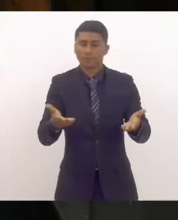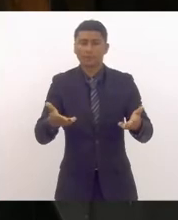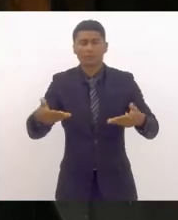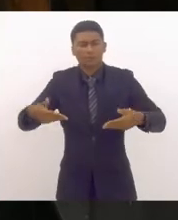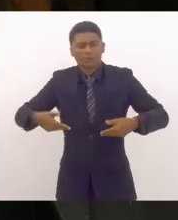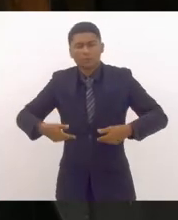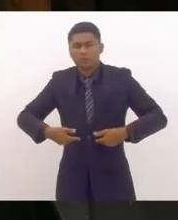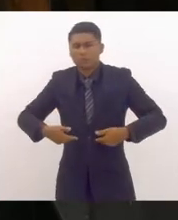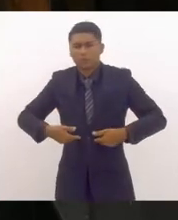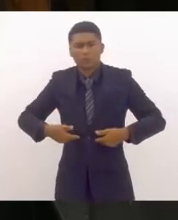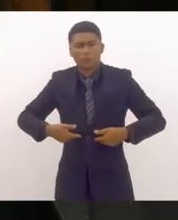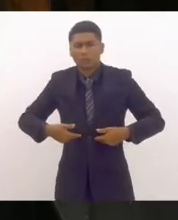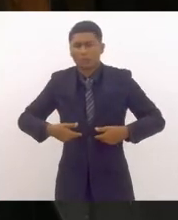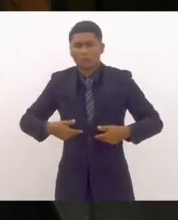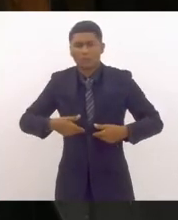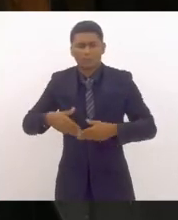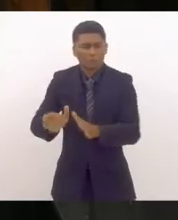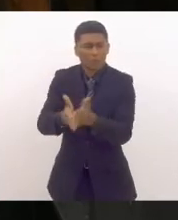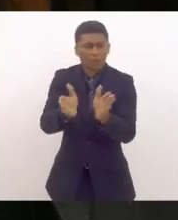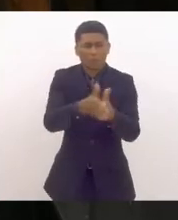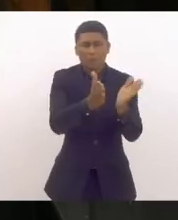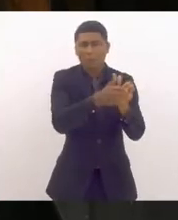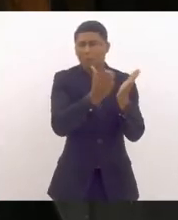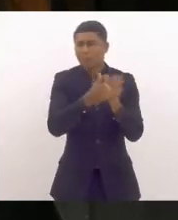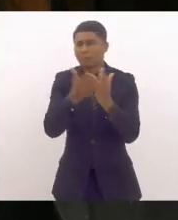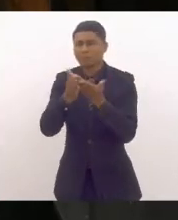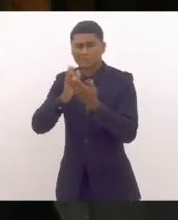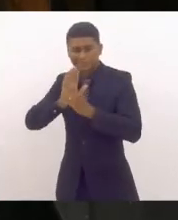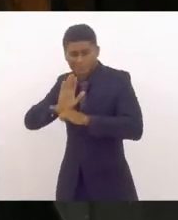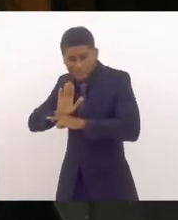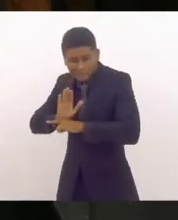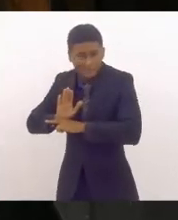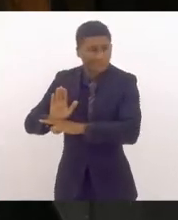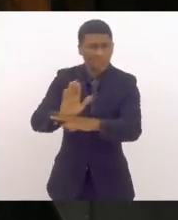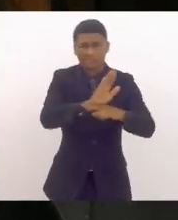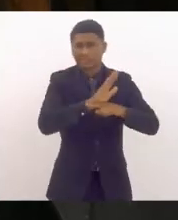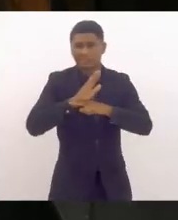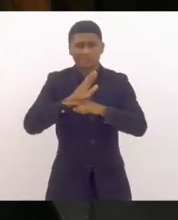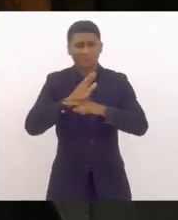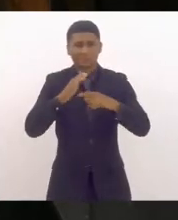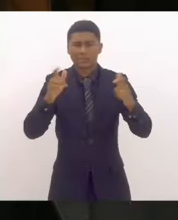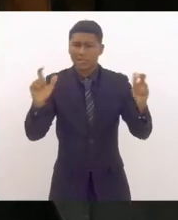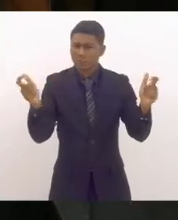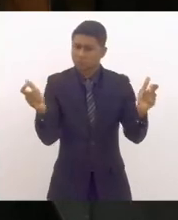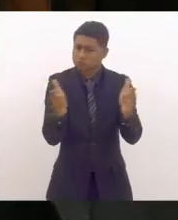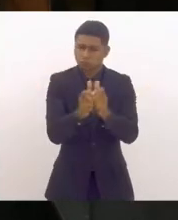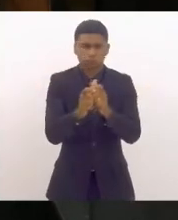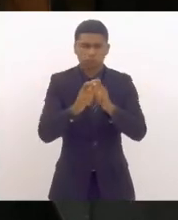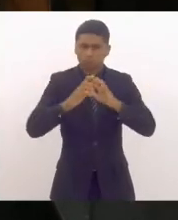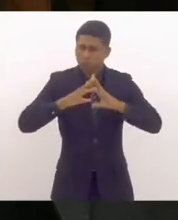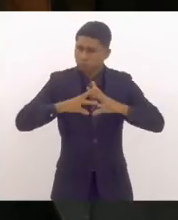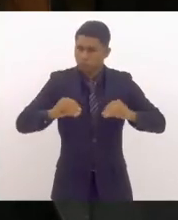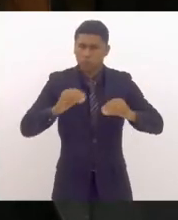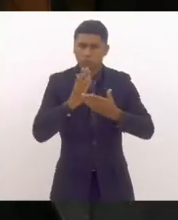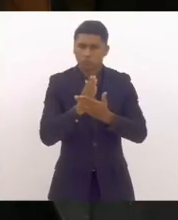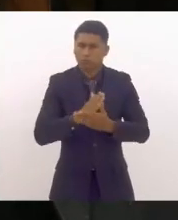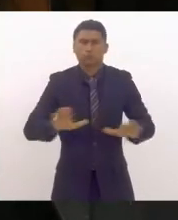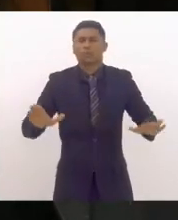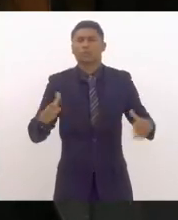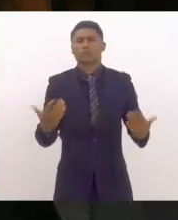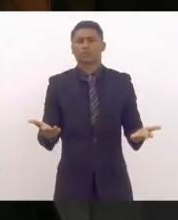combate à fome à extrema pobreza EA miséria e para que o poder público para que o estado